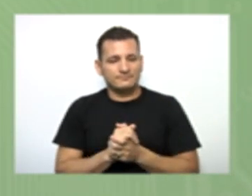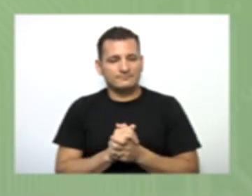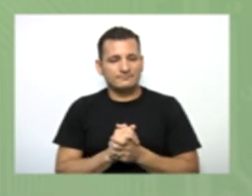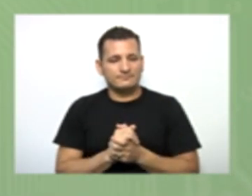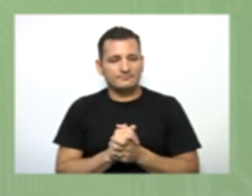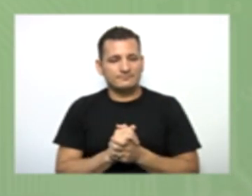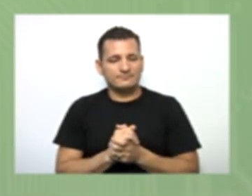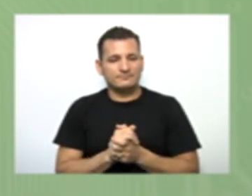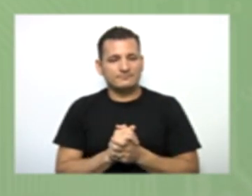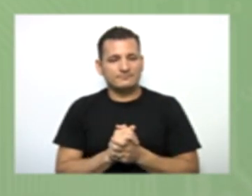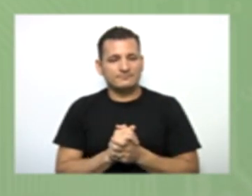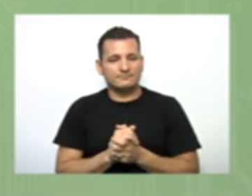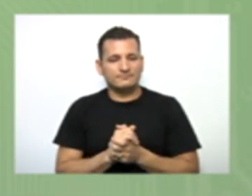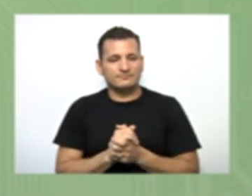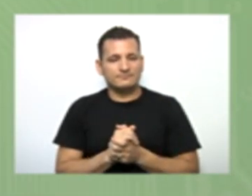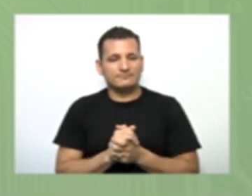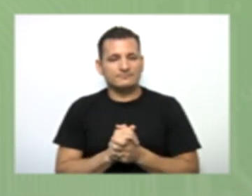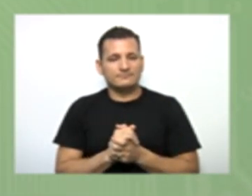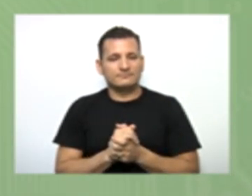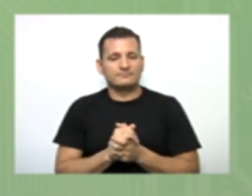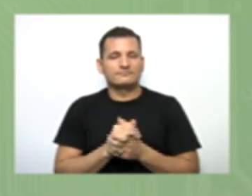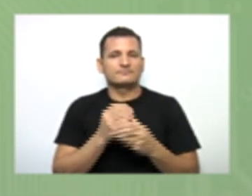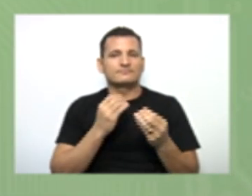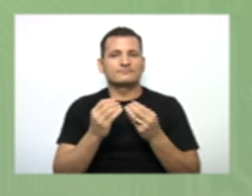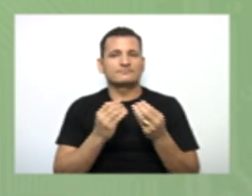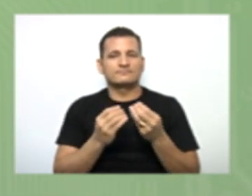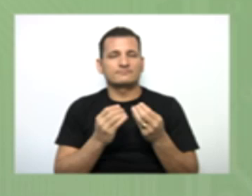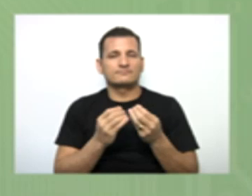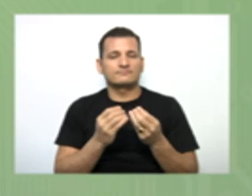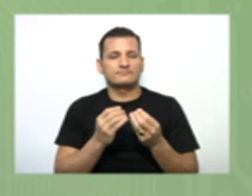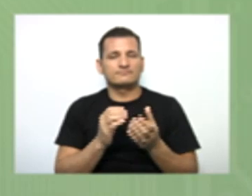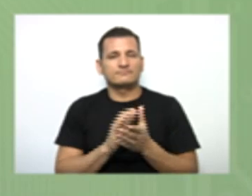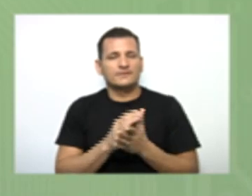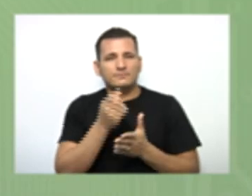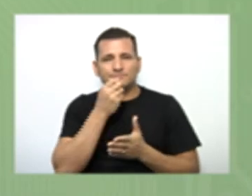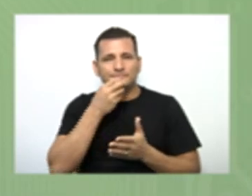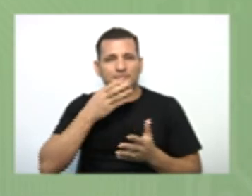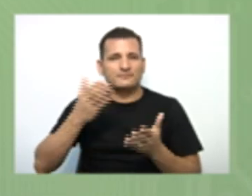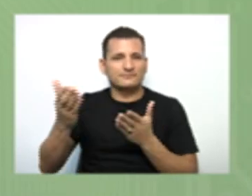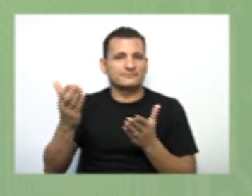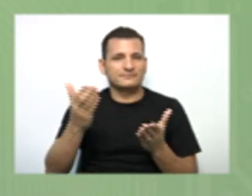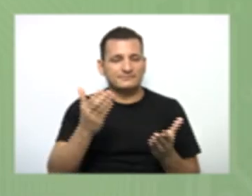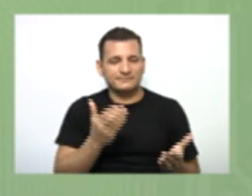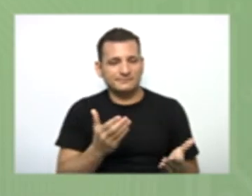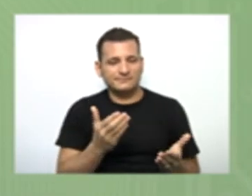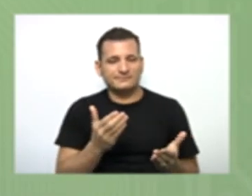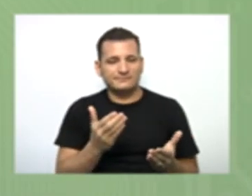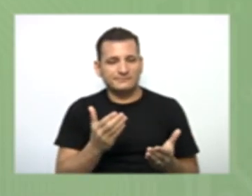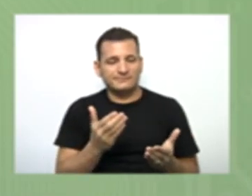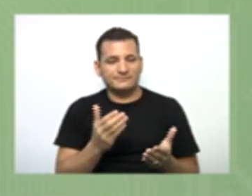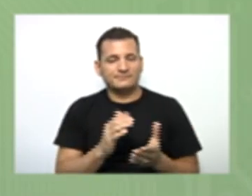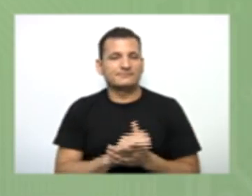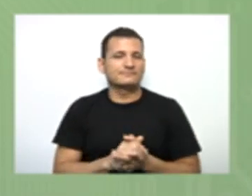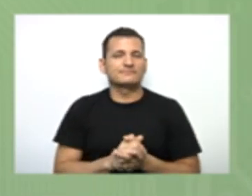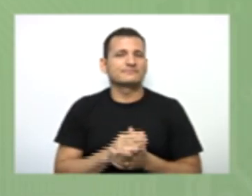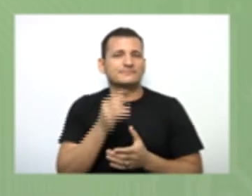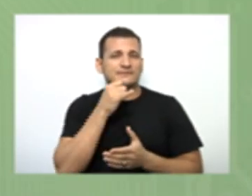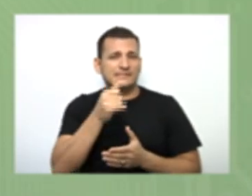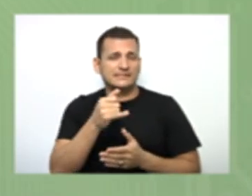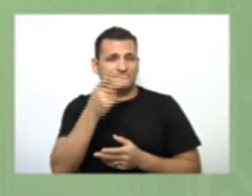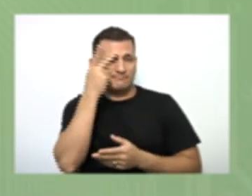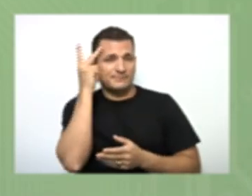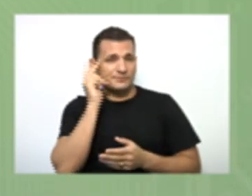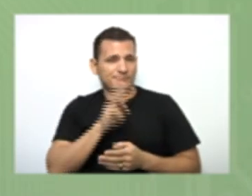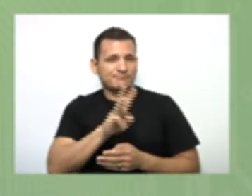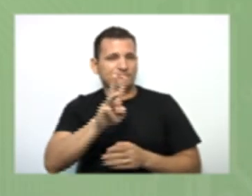colocar minha caneta, como um cartaz de boas-vindas, ao cumprimentar os visitantes